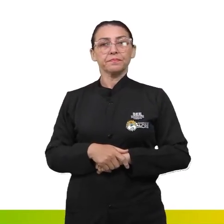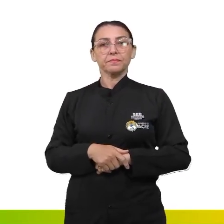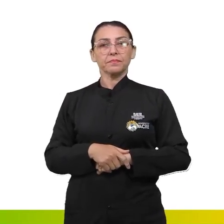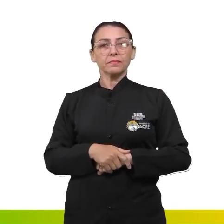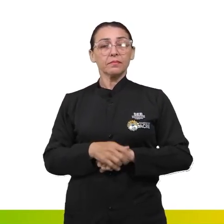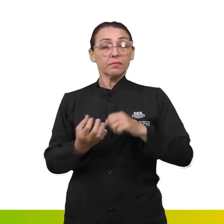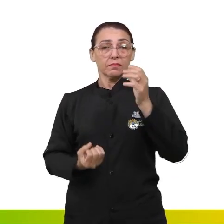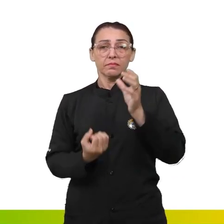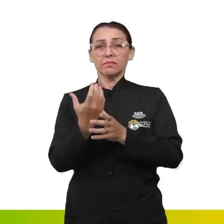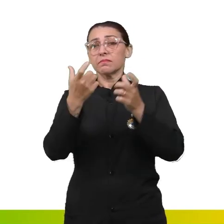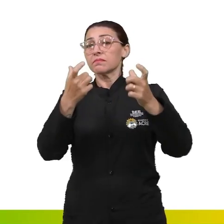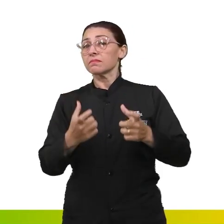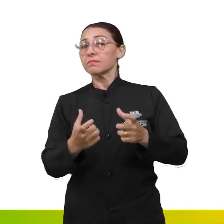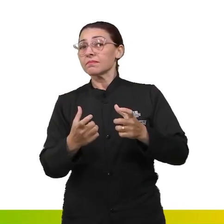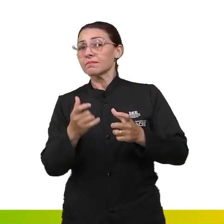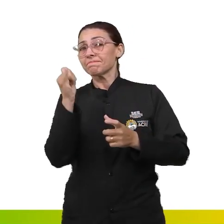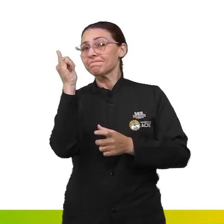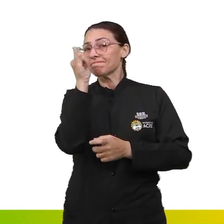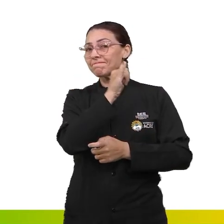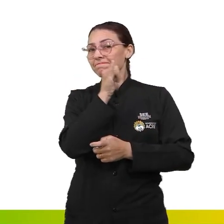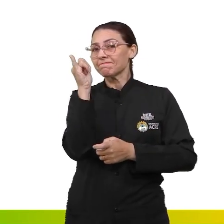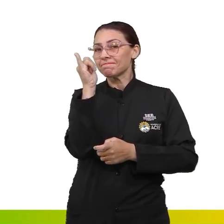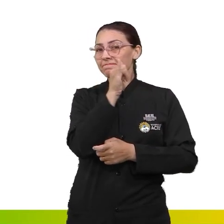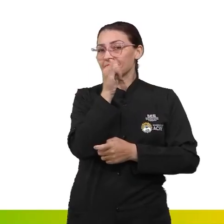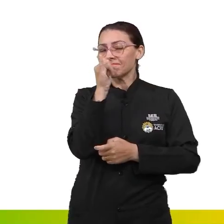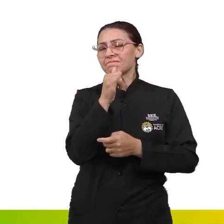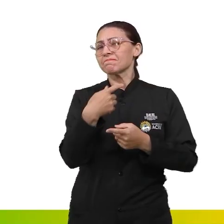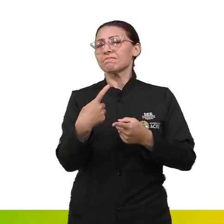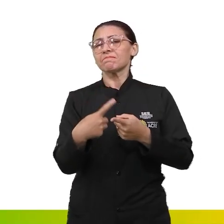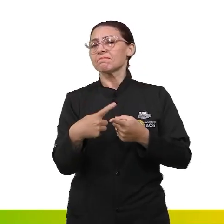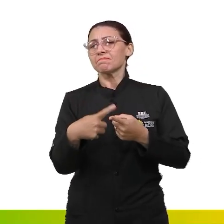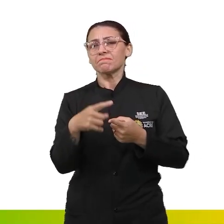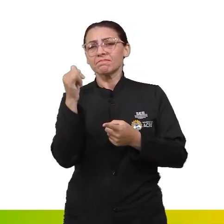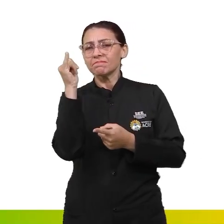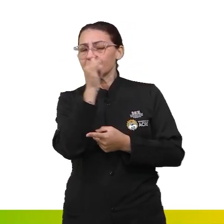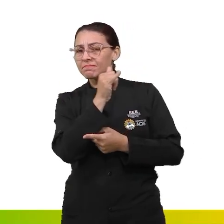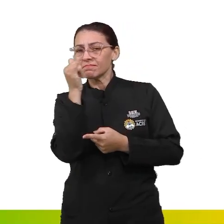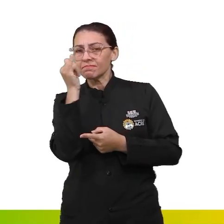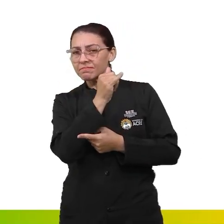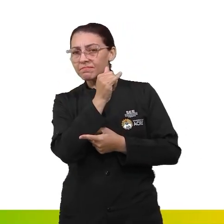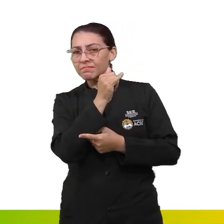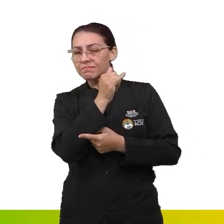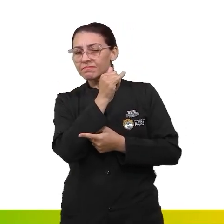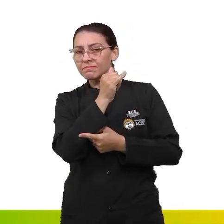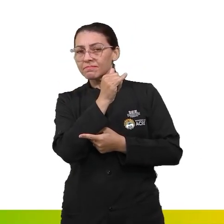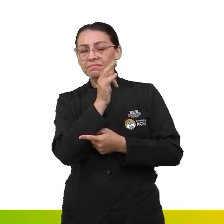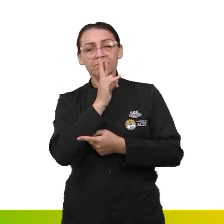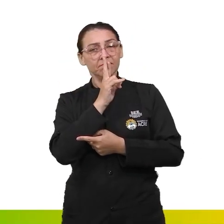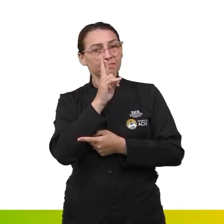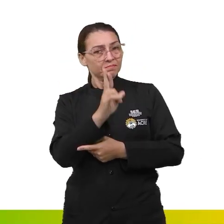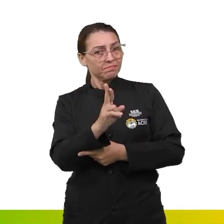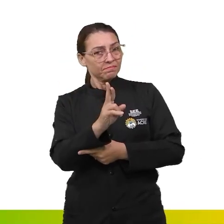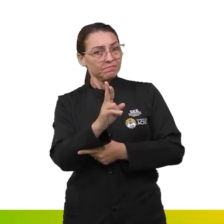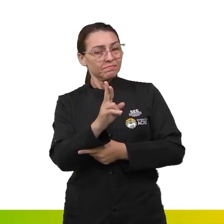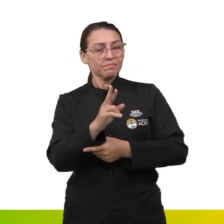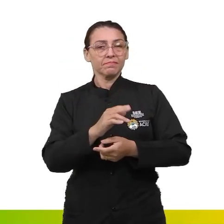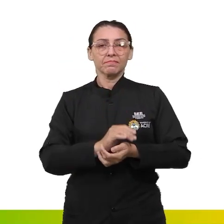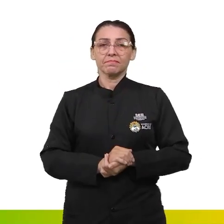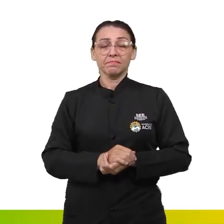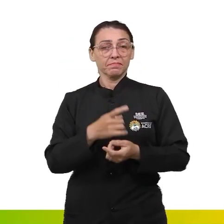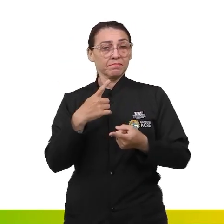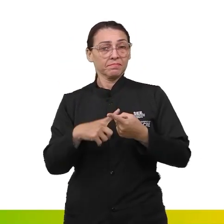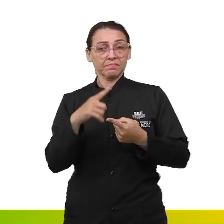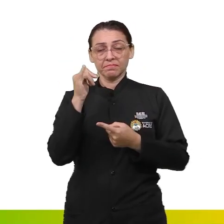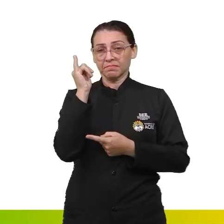E surgiu aonde? Na Itália. Por que na Itália, professor? Vamos responder essa pergunta aqui, olha. Porque